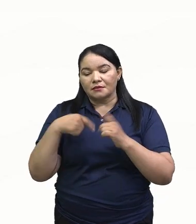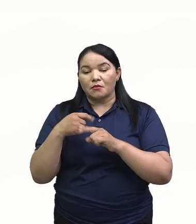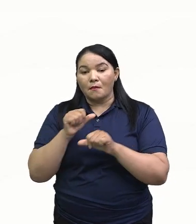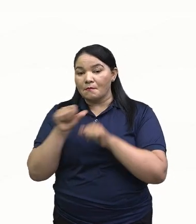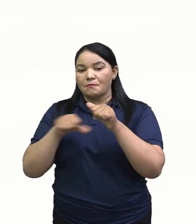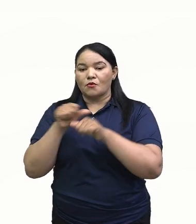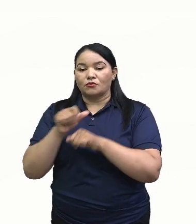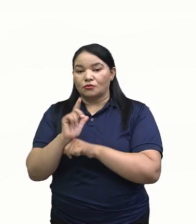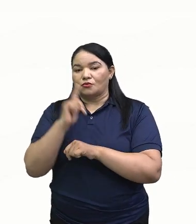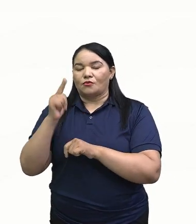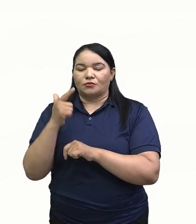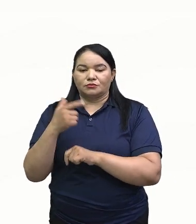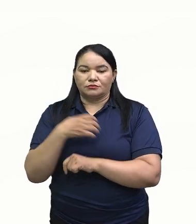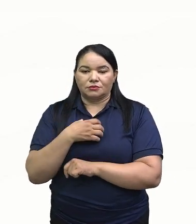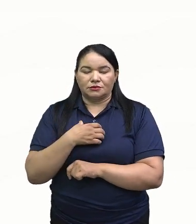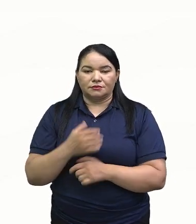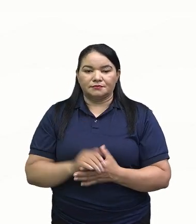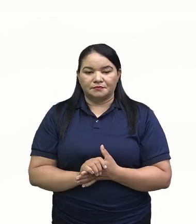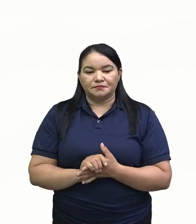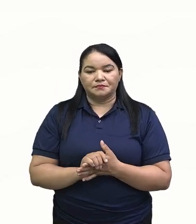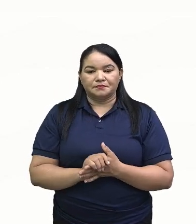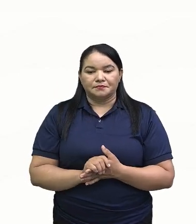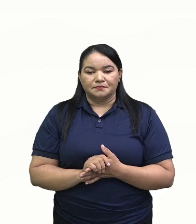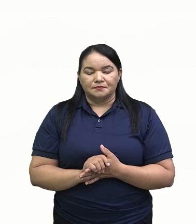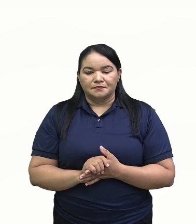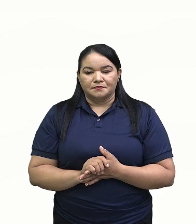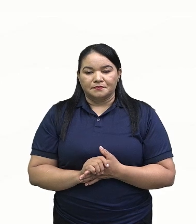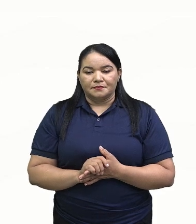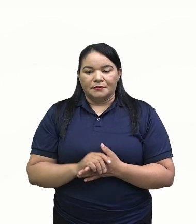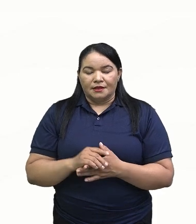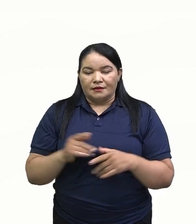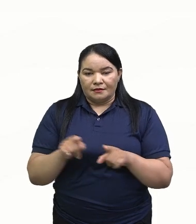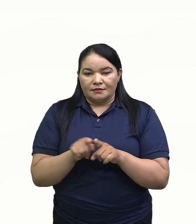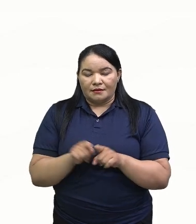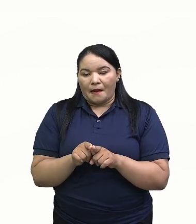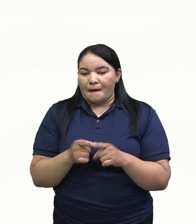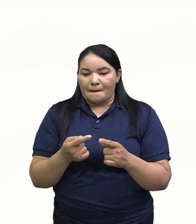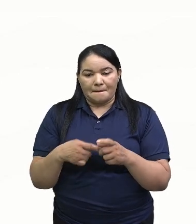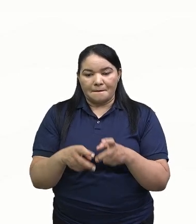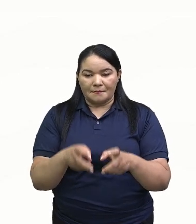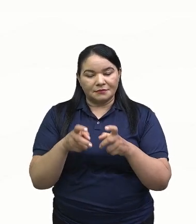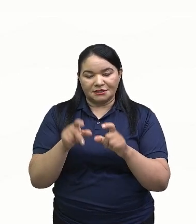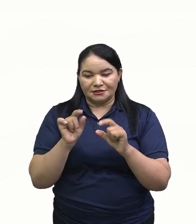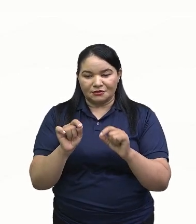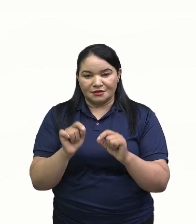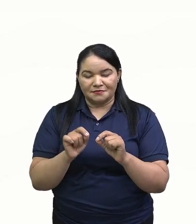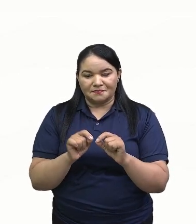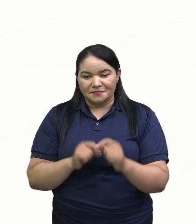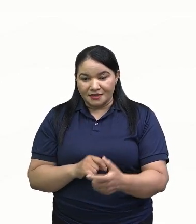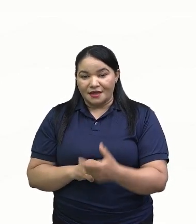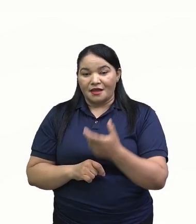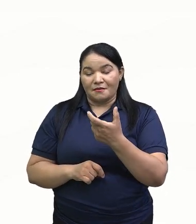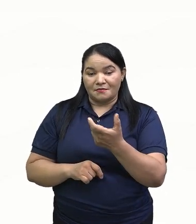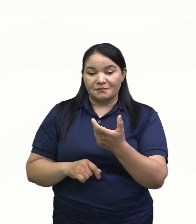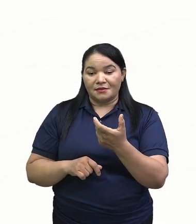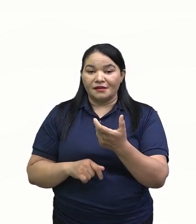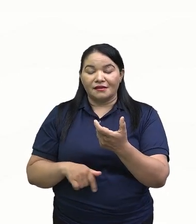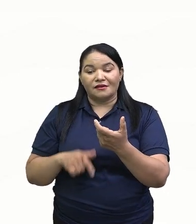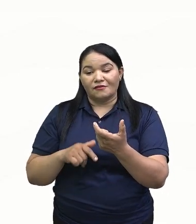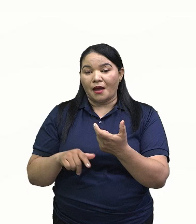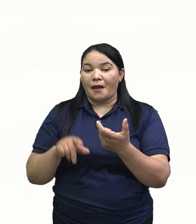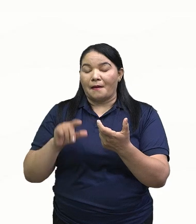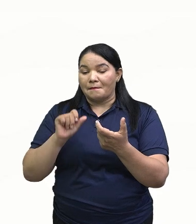Uma transformação, uma mudança. Então, vocês estão percebendo que a cada palavra ela vai mudando